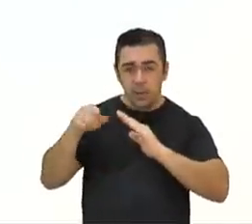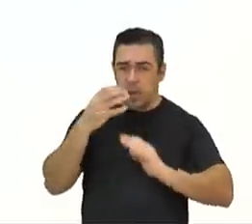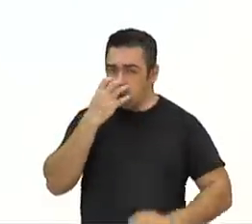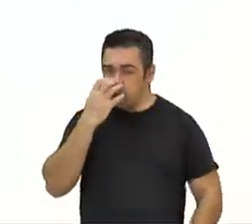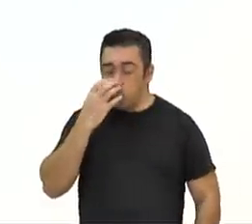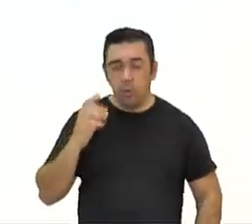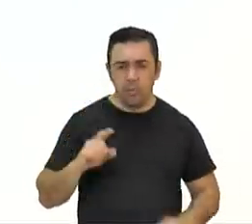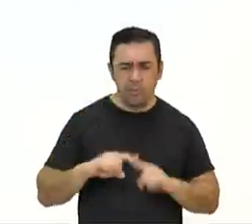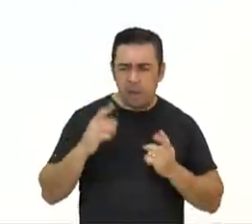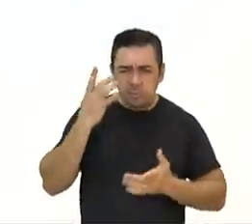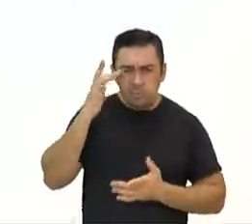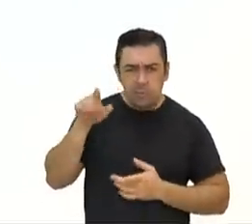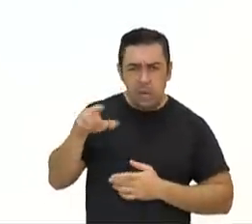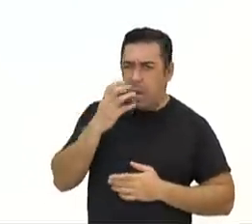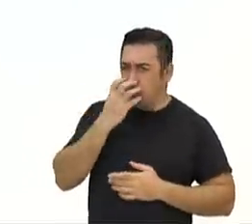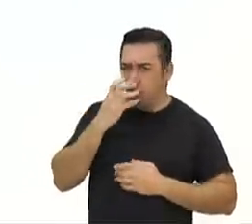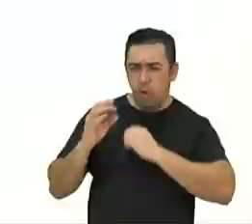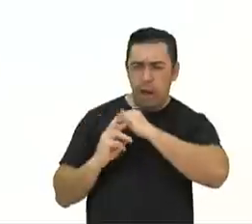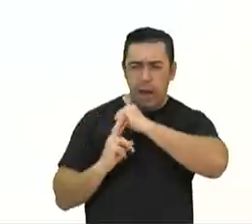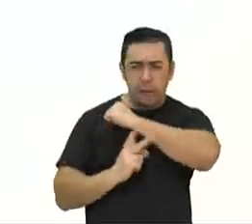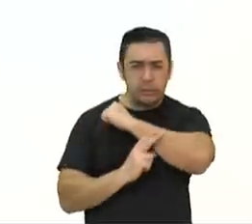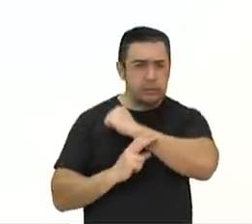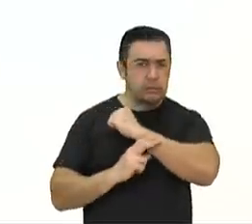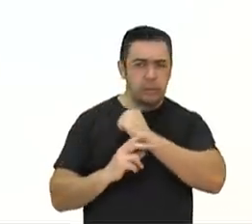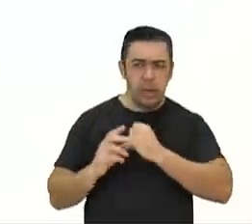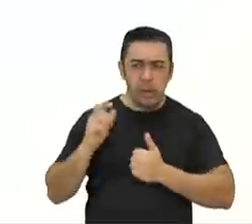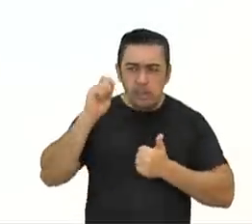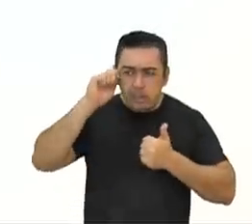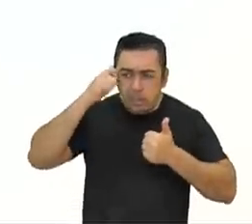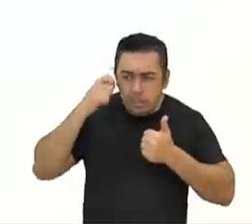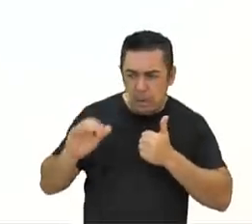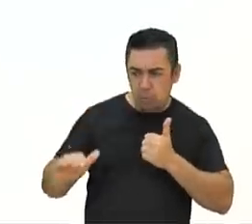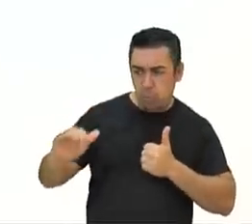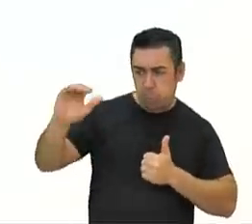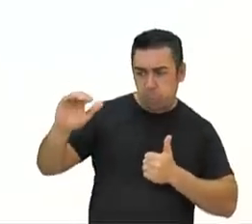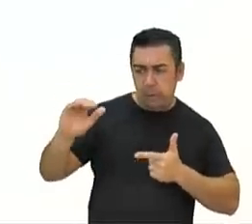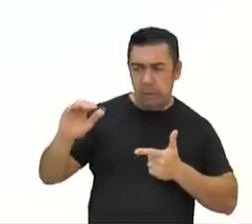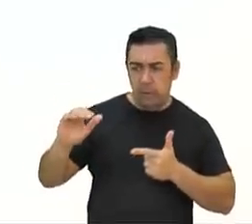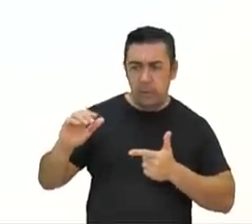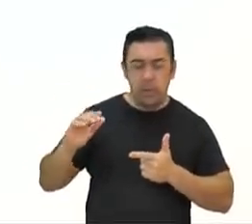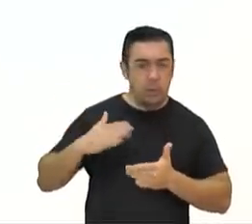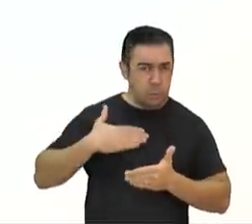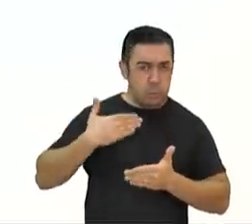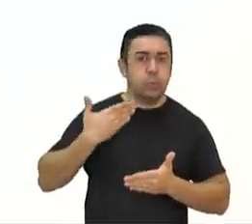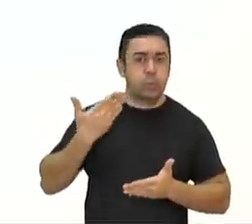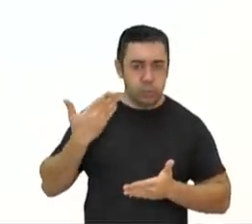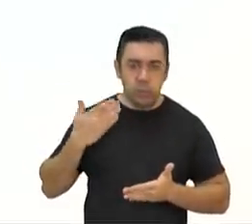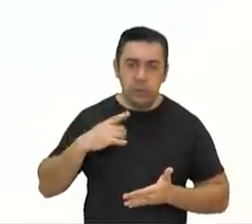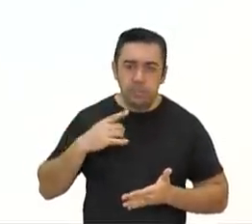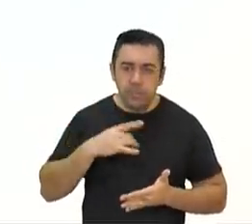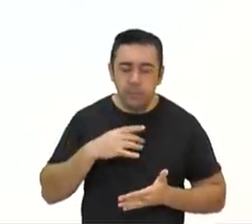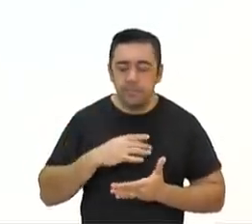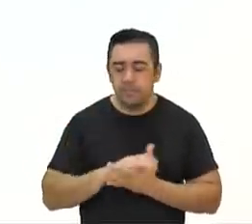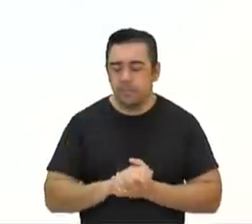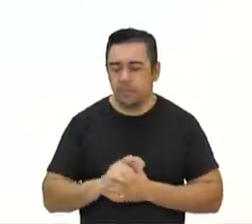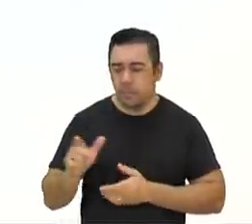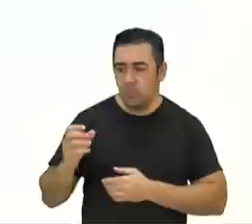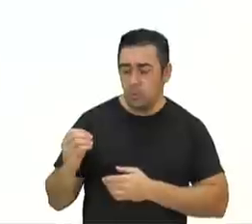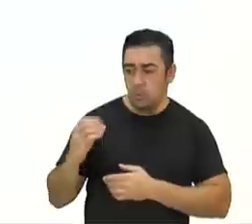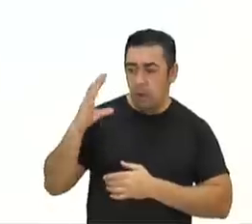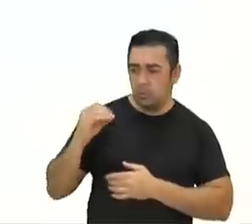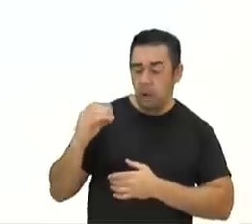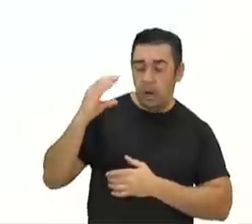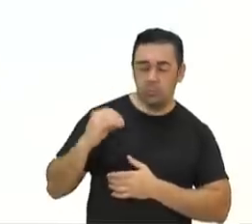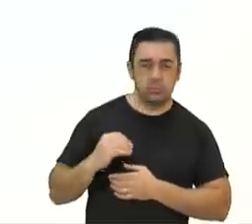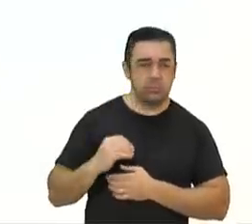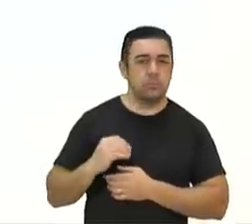raça, mas é um enorme animal, preto e com aspecto verdadeiramente assustador. O seu latido é